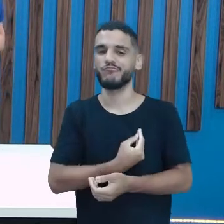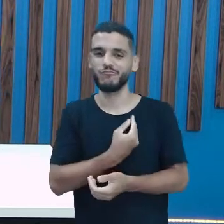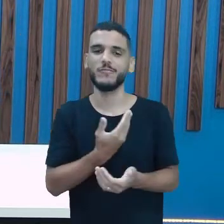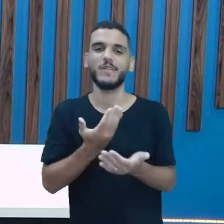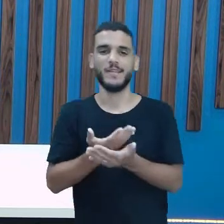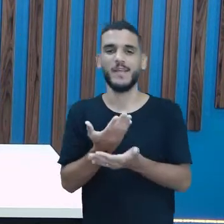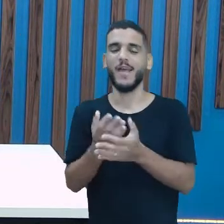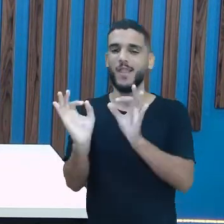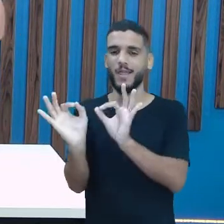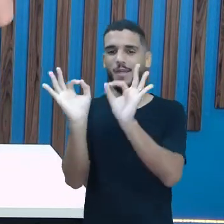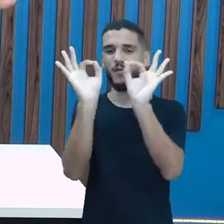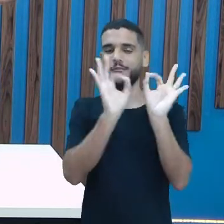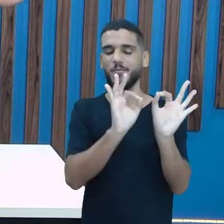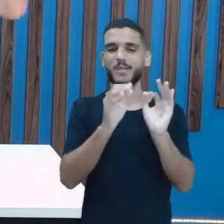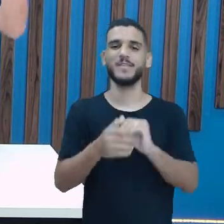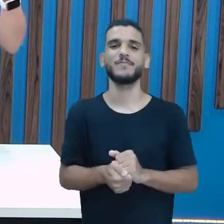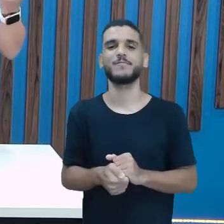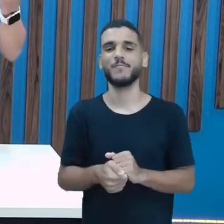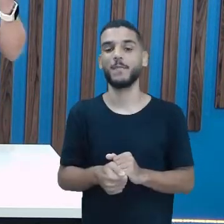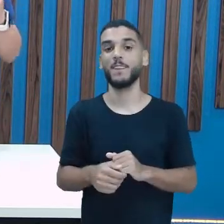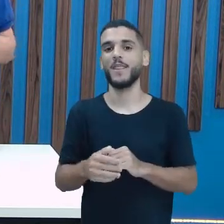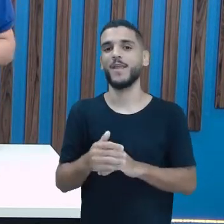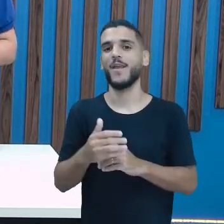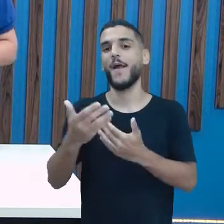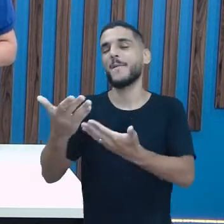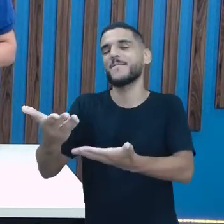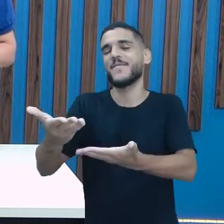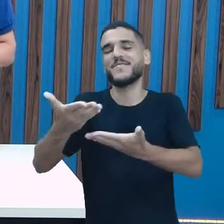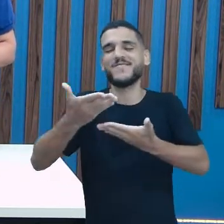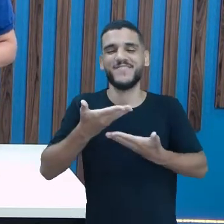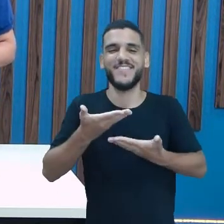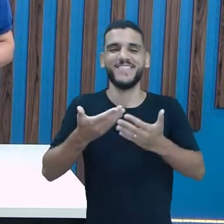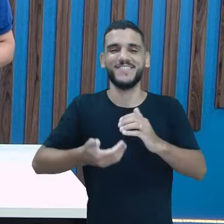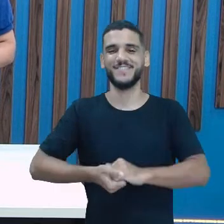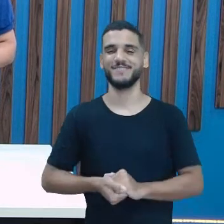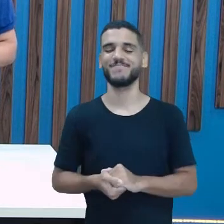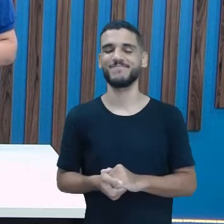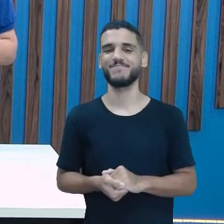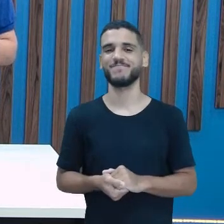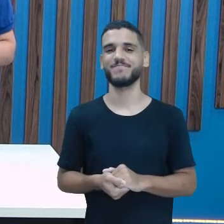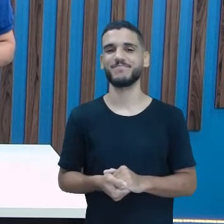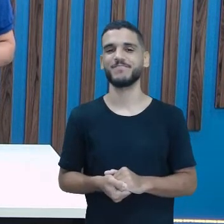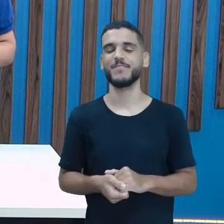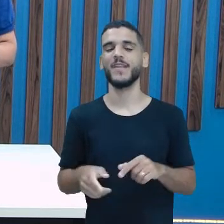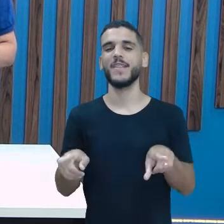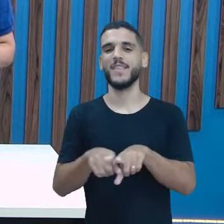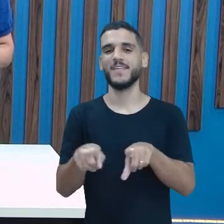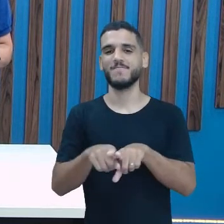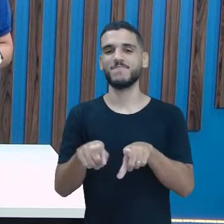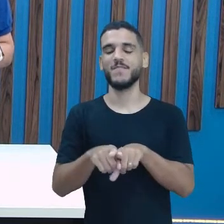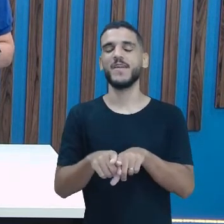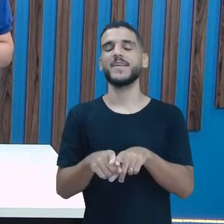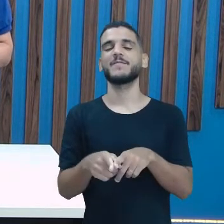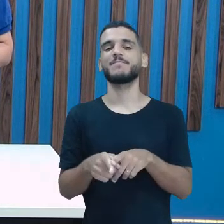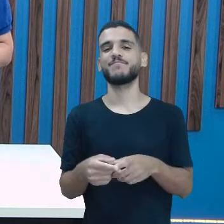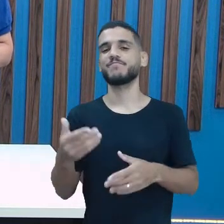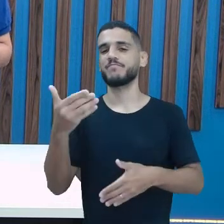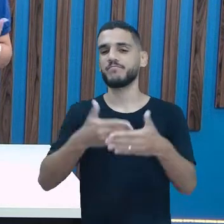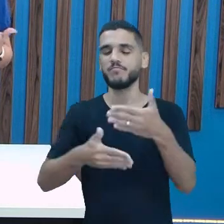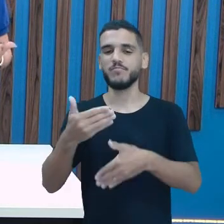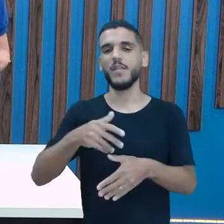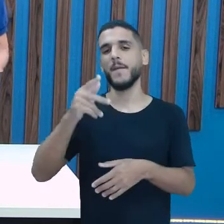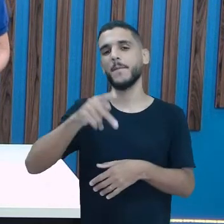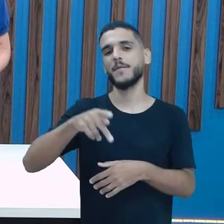nos acompanhando. Sejam todos e todas muito bem-vindas. Também comigo aqui no estúdio eu tenho a participação